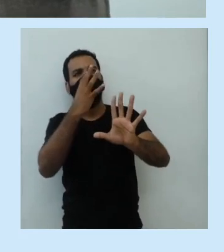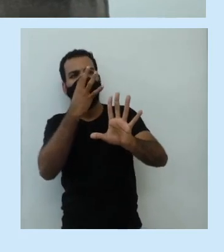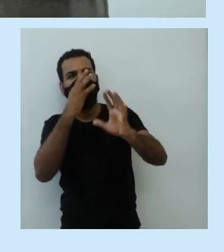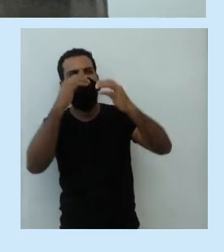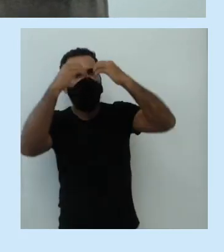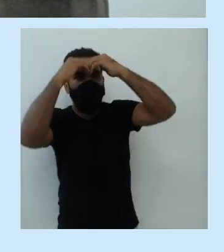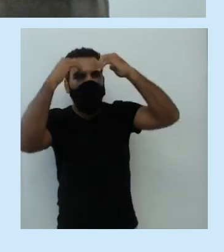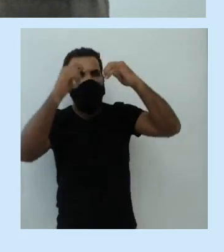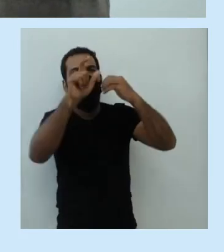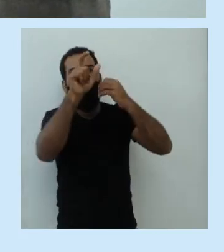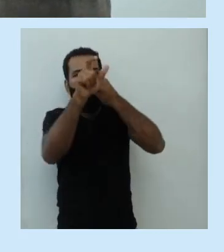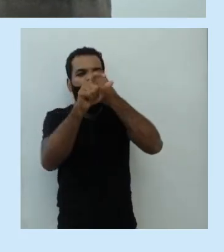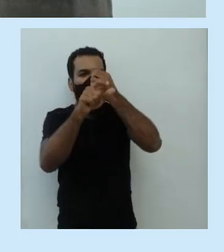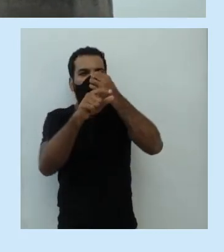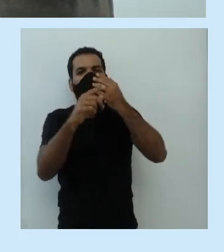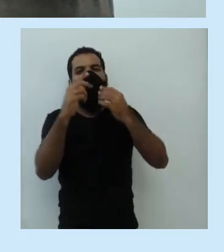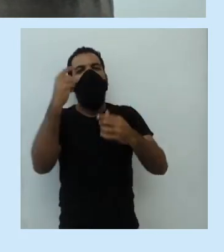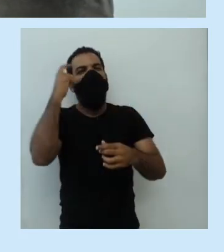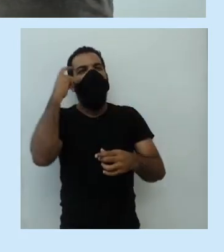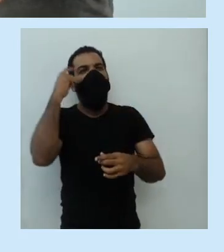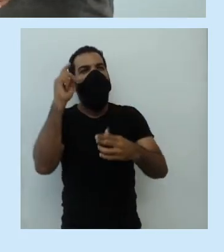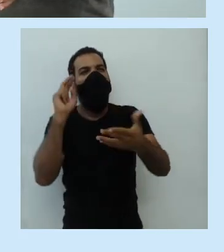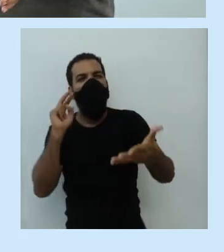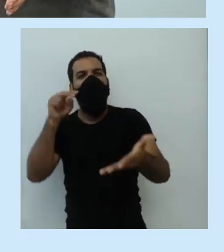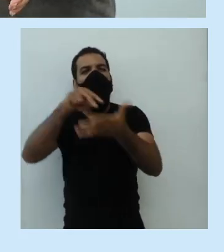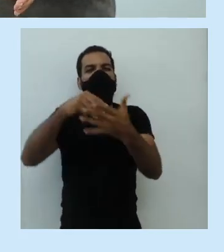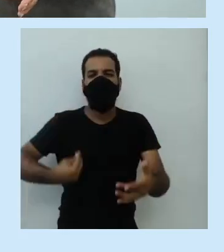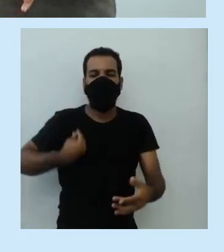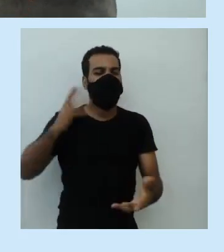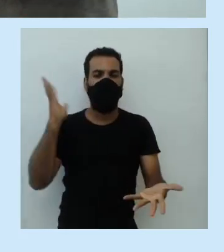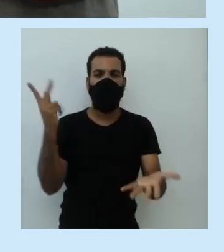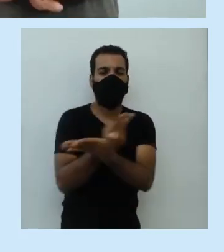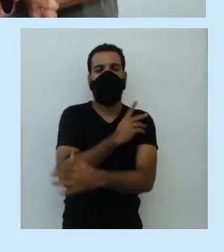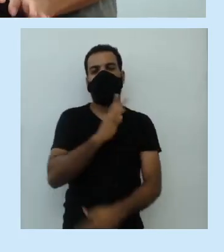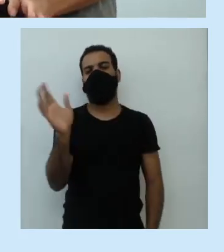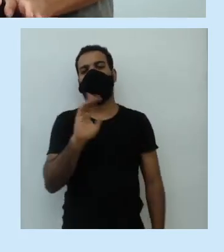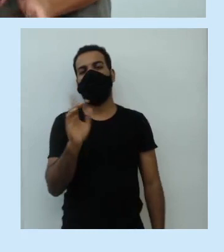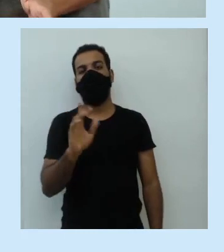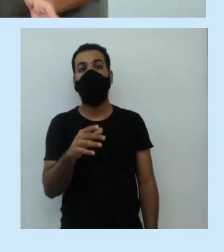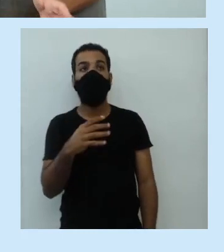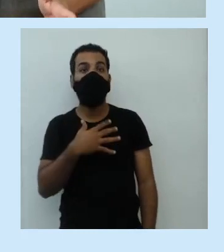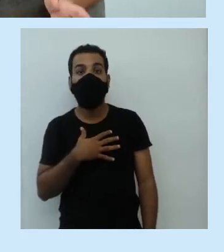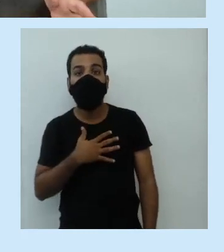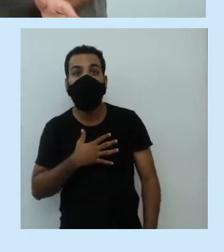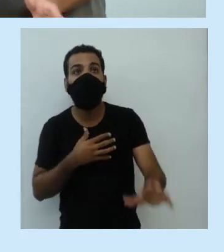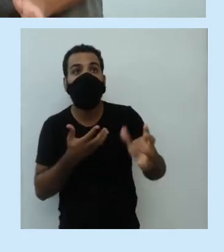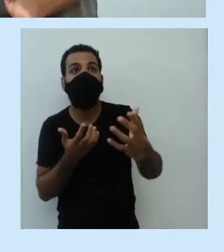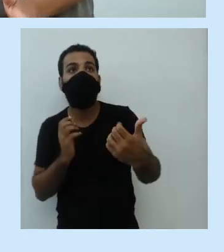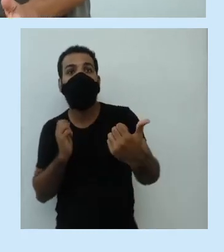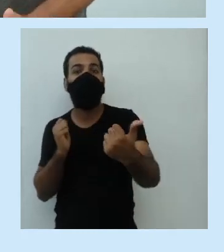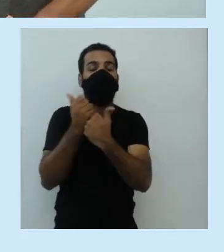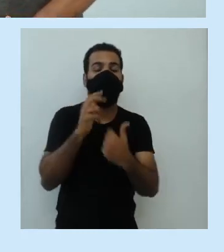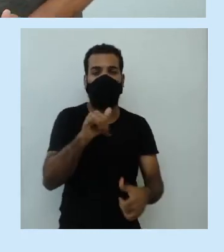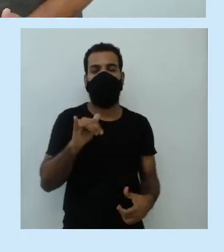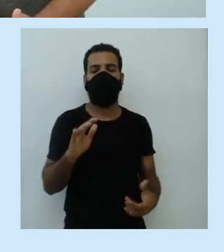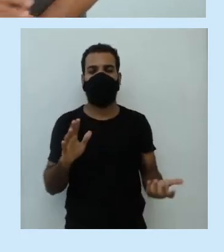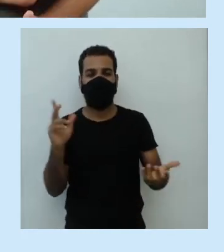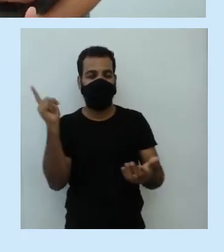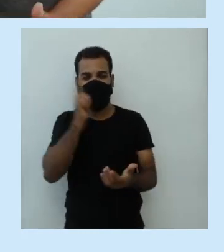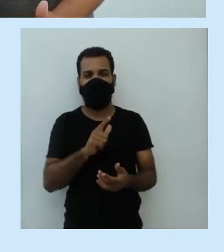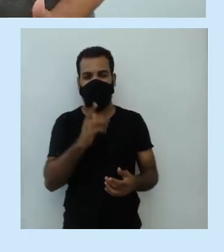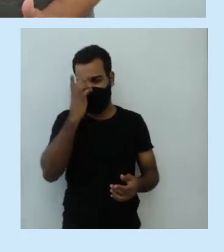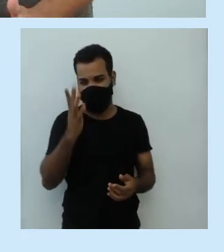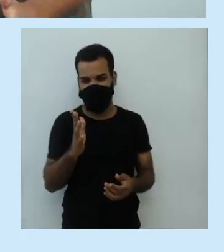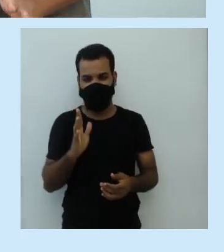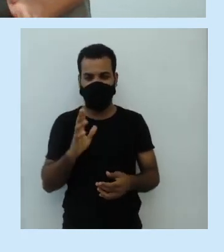levou um tempo para chegar até ser o melhor jogador do mundo. A criança quer ser ele, acha que de uma hora para outra vai conseguir ser